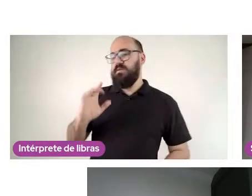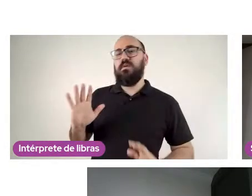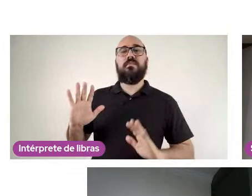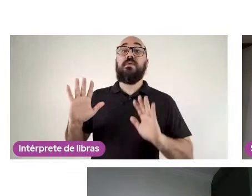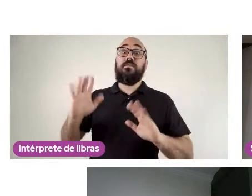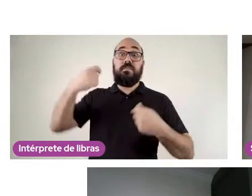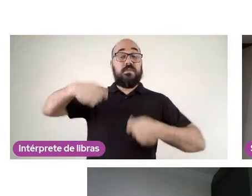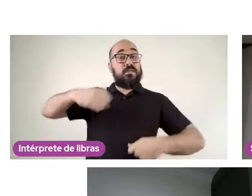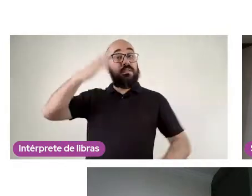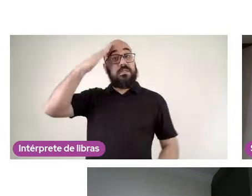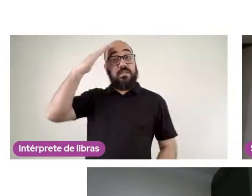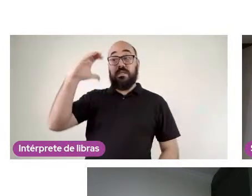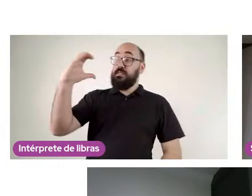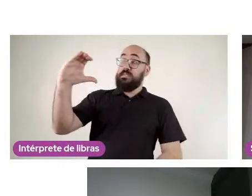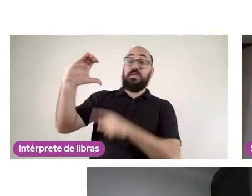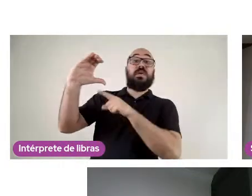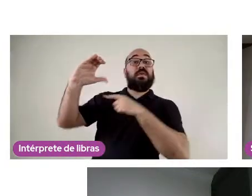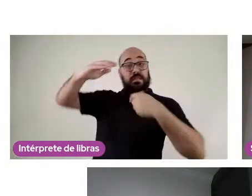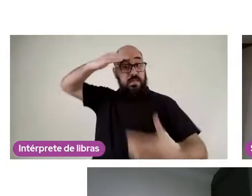gente precisa